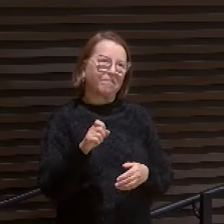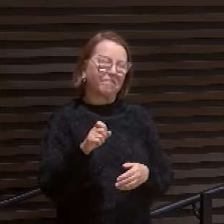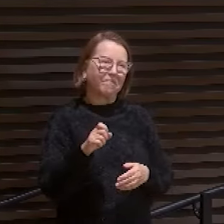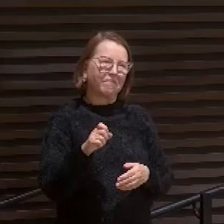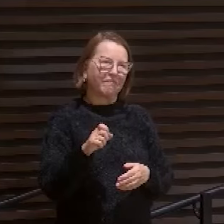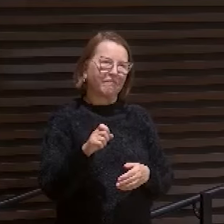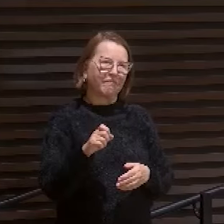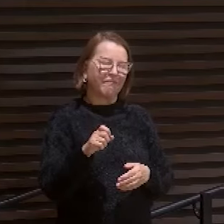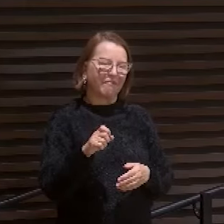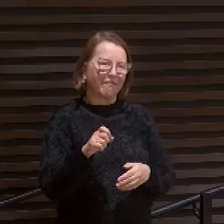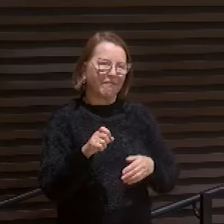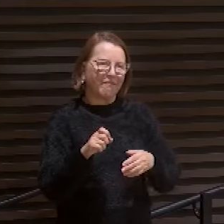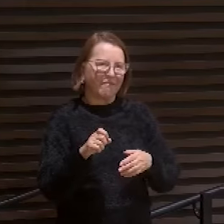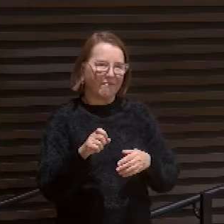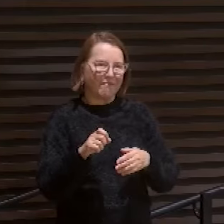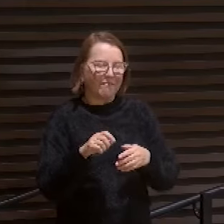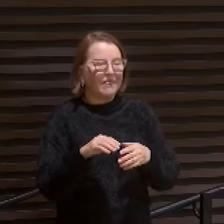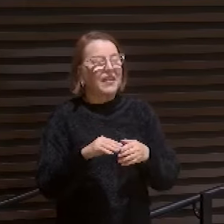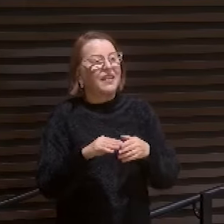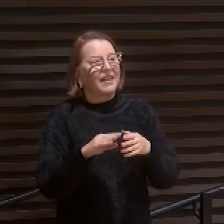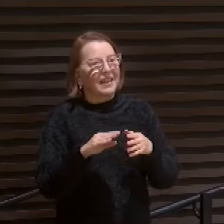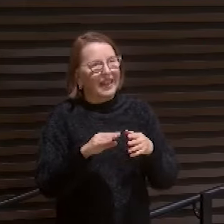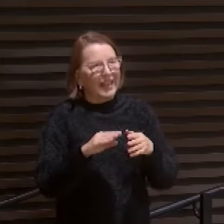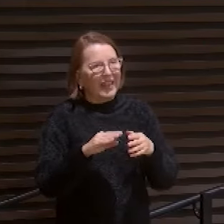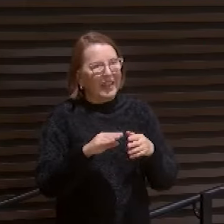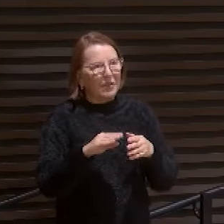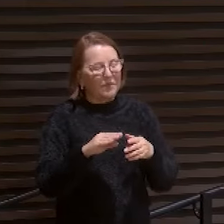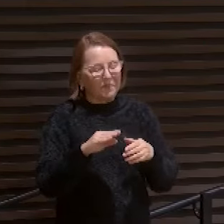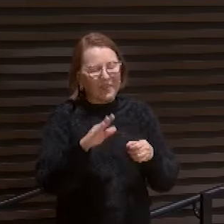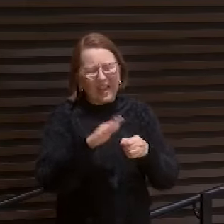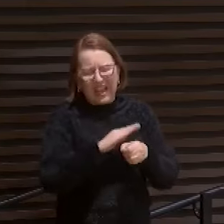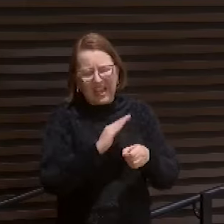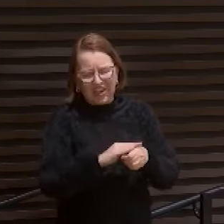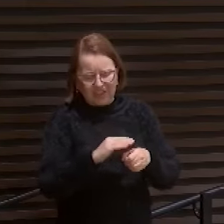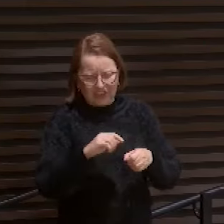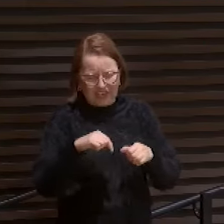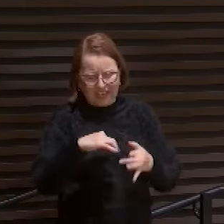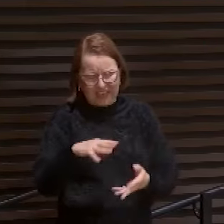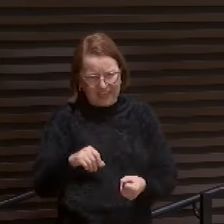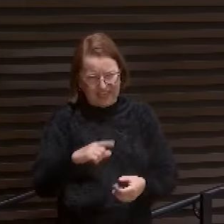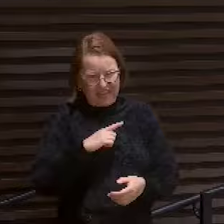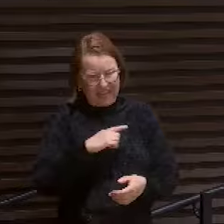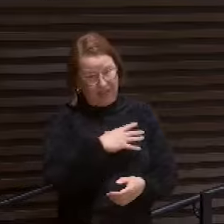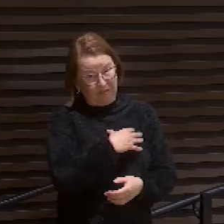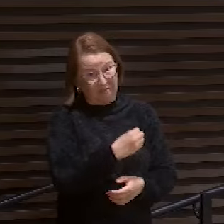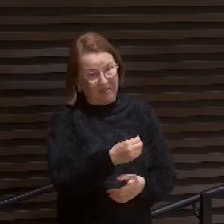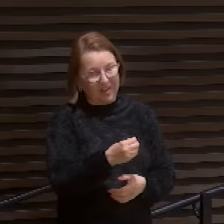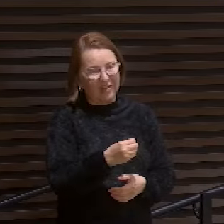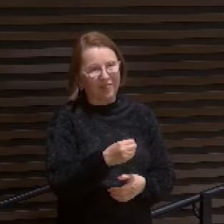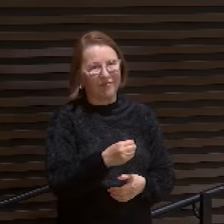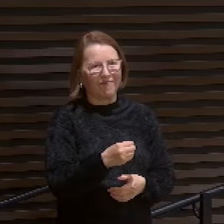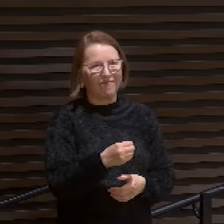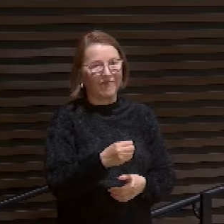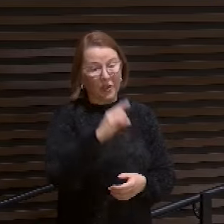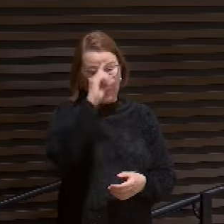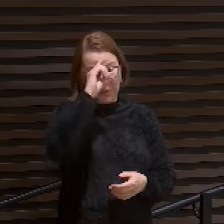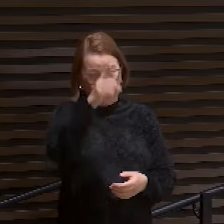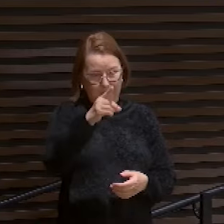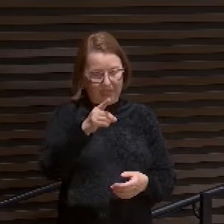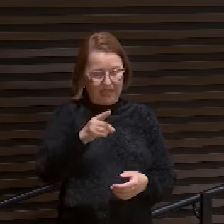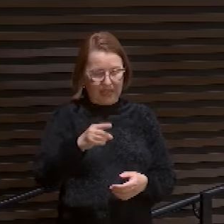multiplicai-vos, enchei a terra, sujeitai-a, dominai sobre os peixes do mar, sobre as aves dos céus,